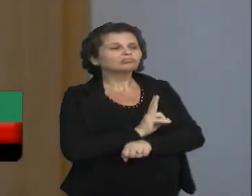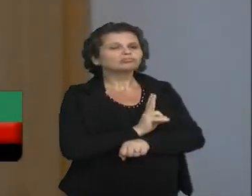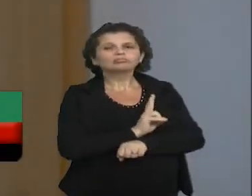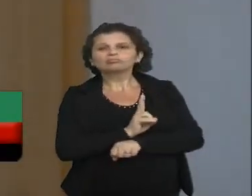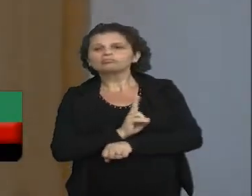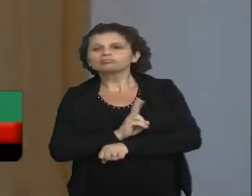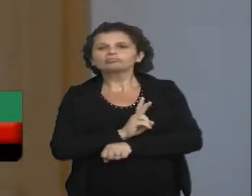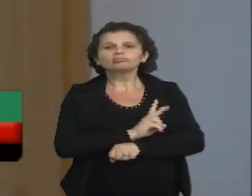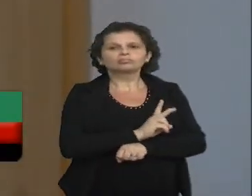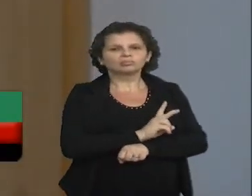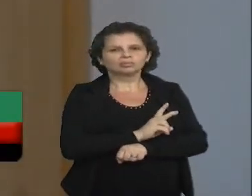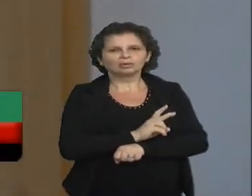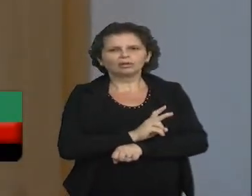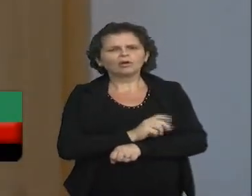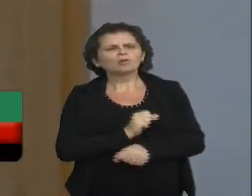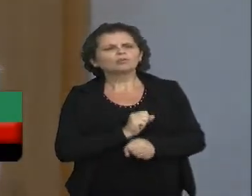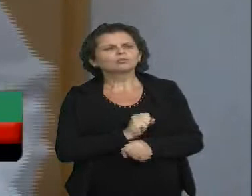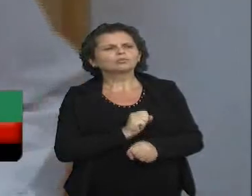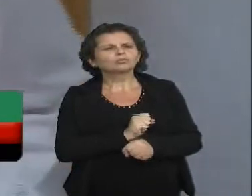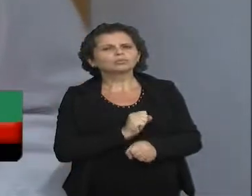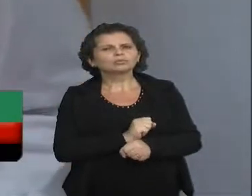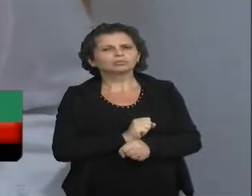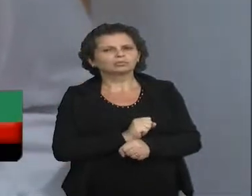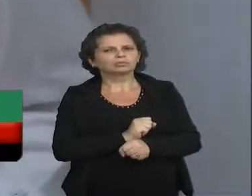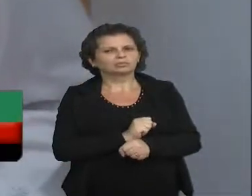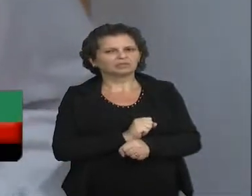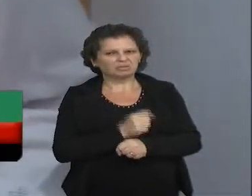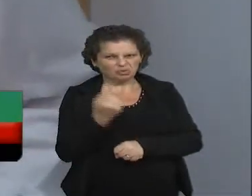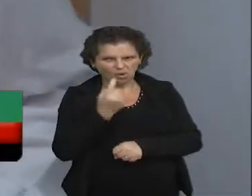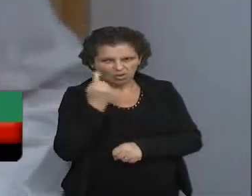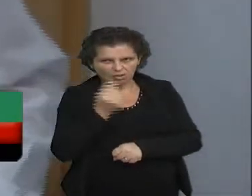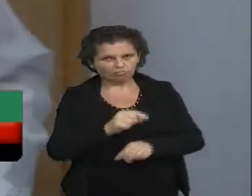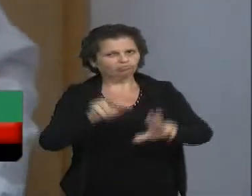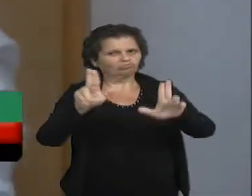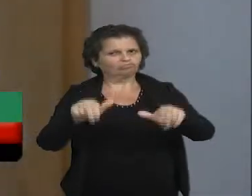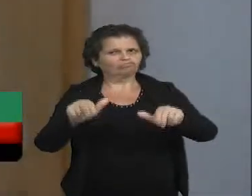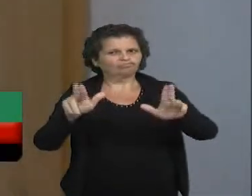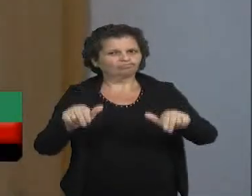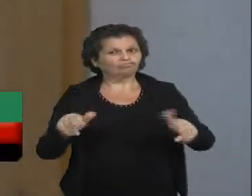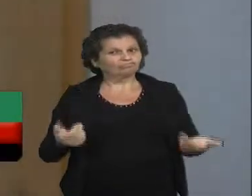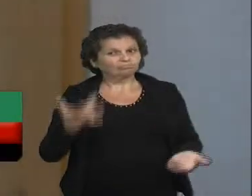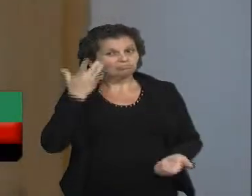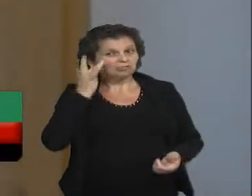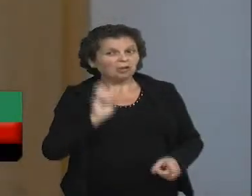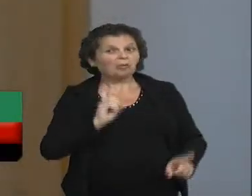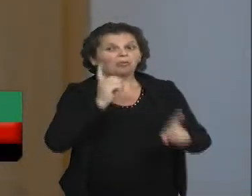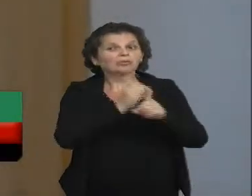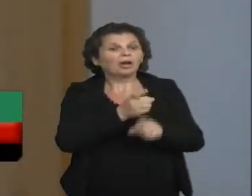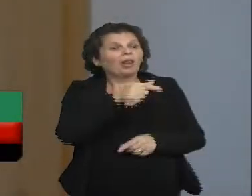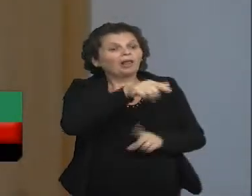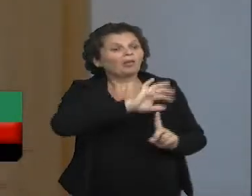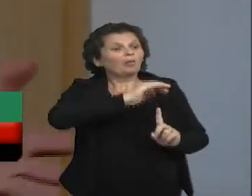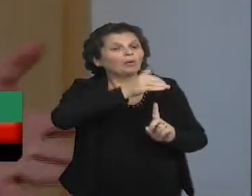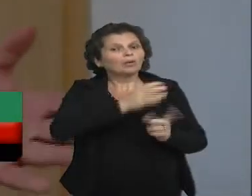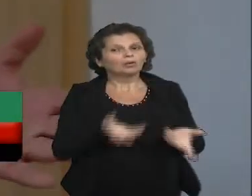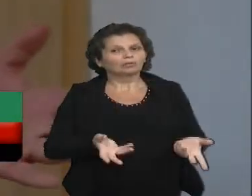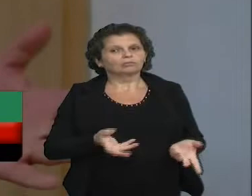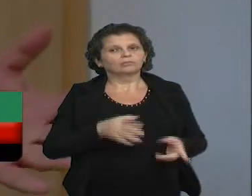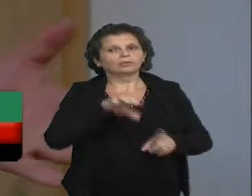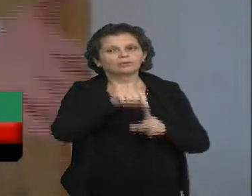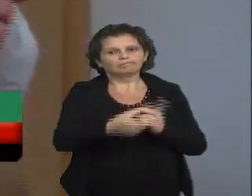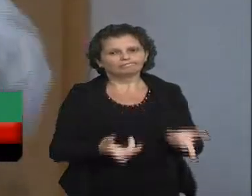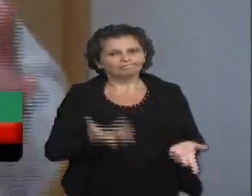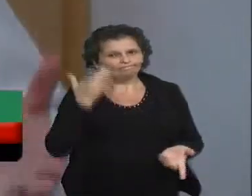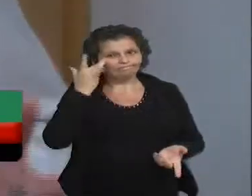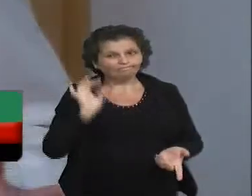entro junto e fico esperando sair. A gente não sabe o que vai encontrar, não é? A